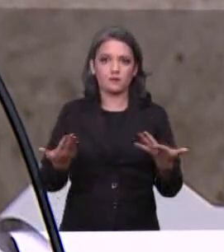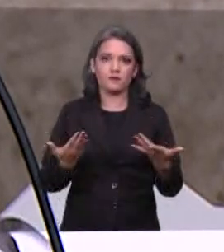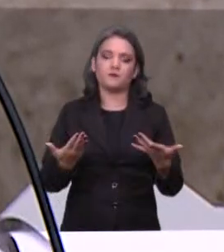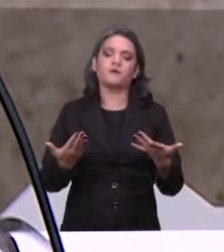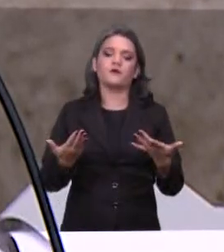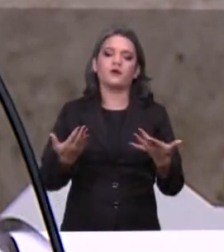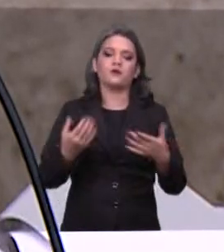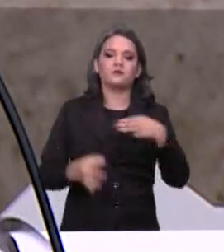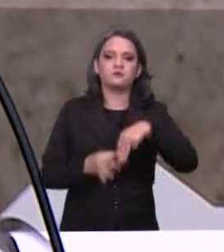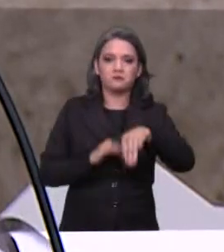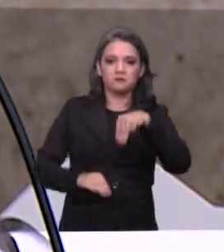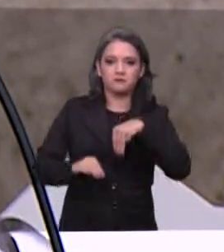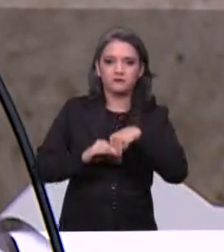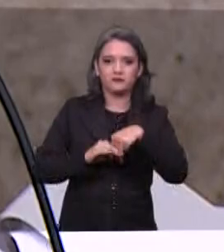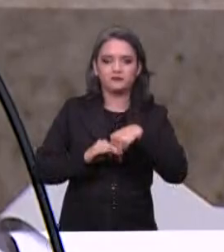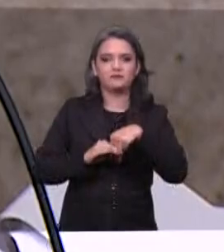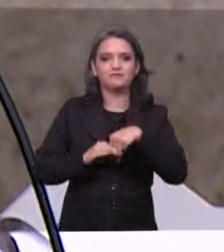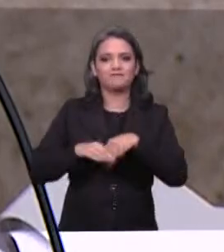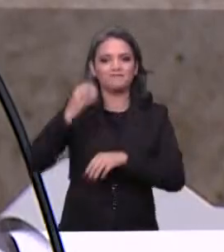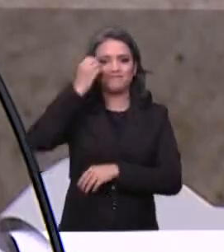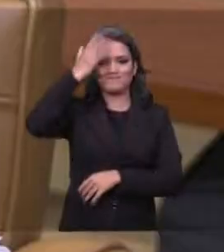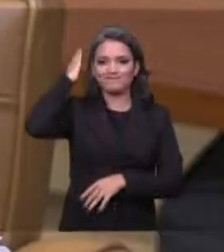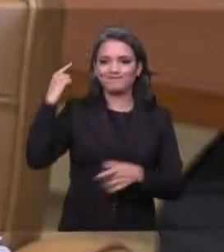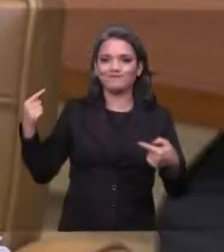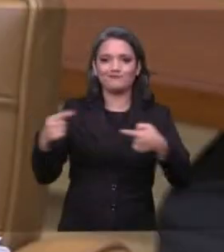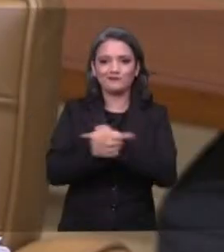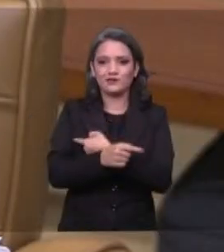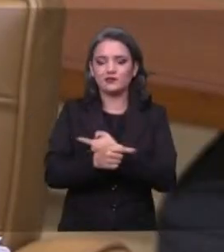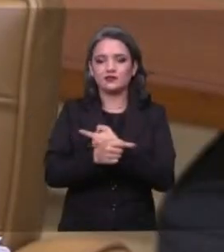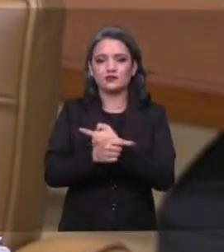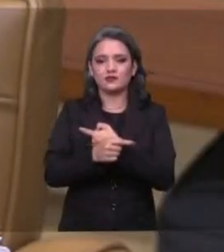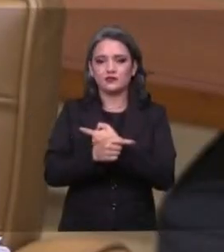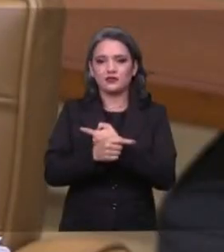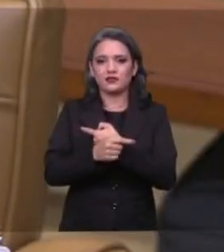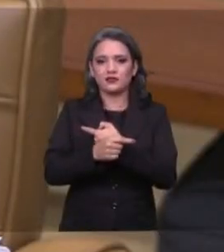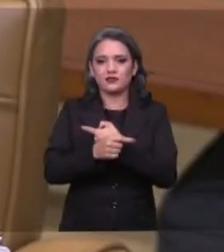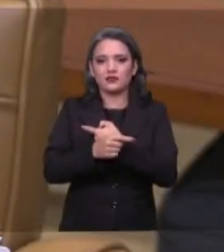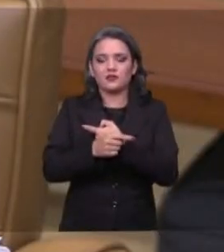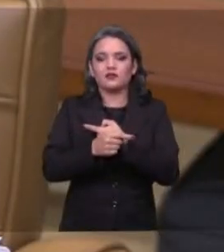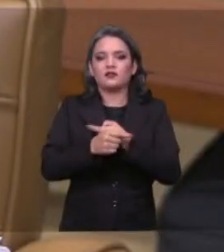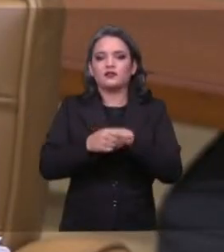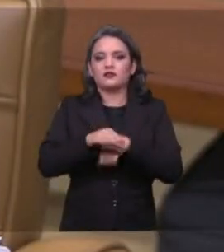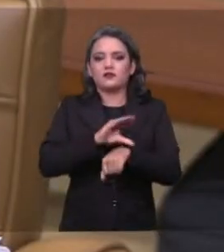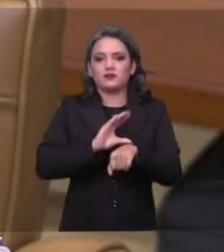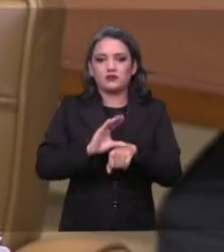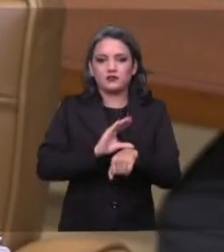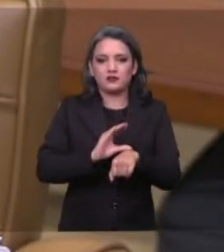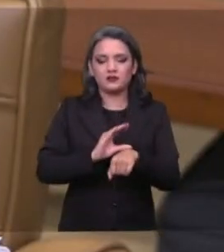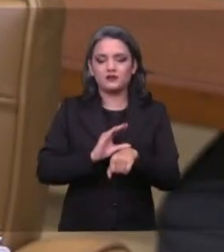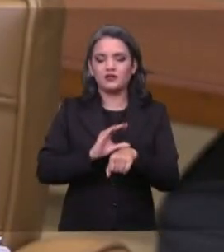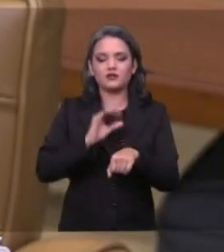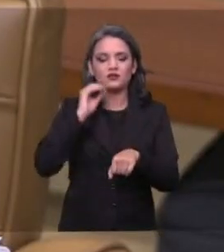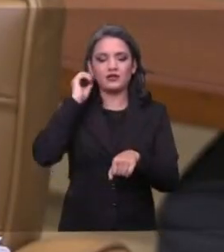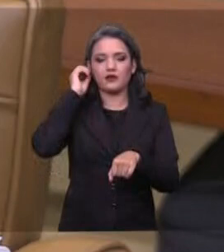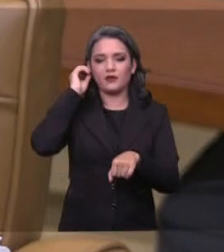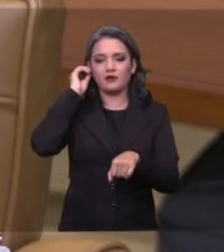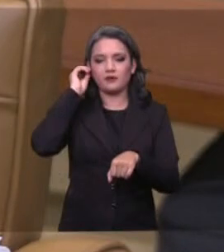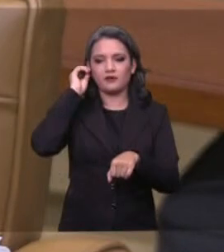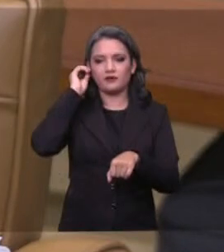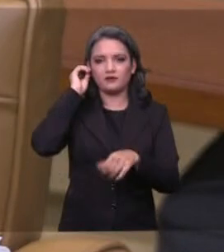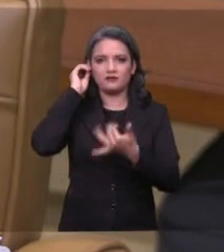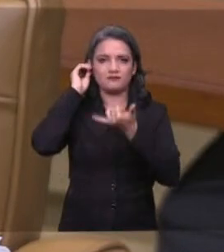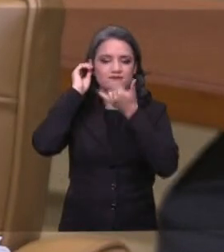E o ministro Zanin e o ministro André propunham uma interpretação. Me parece que, formalmente falando, a inconstitucionalidade resolveria, porque o Código de